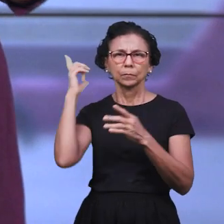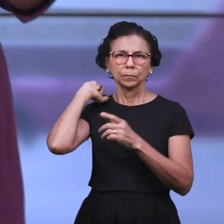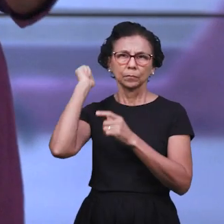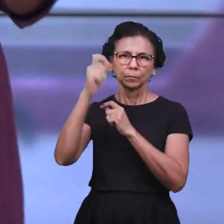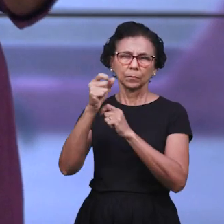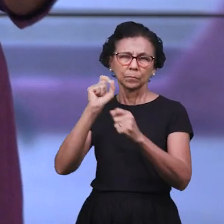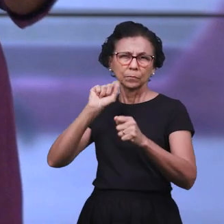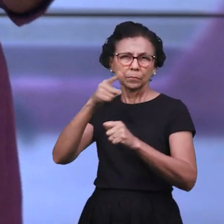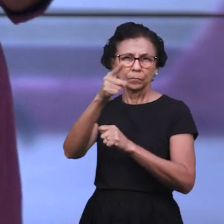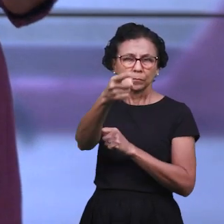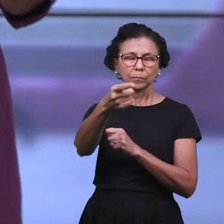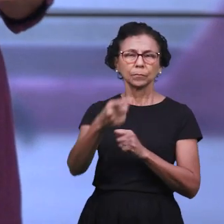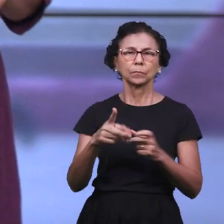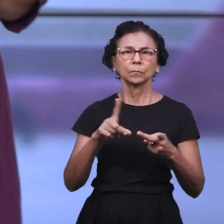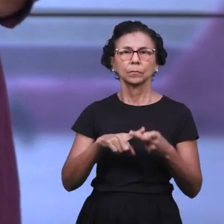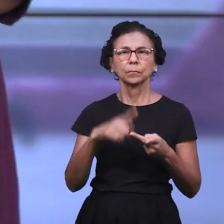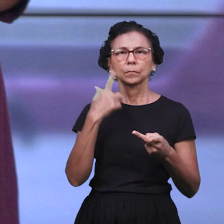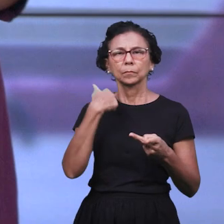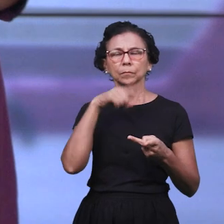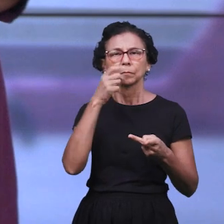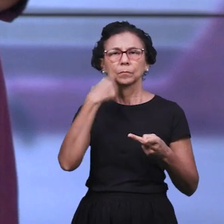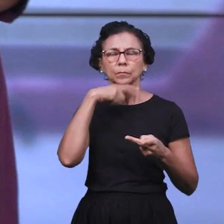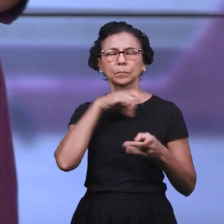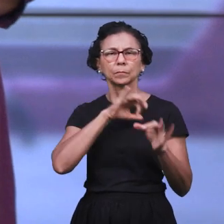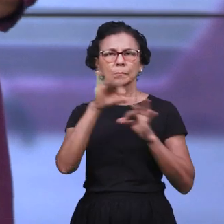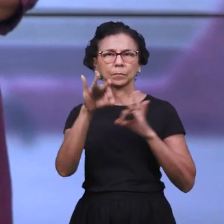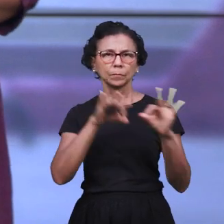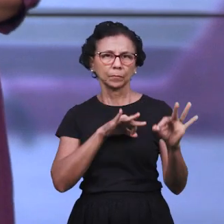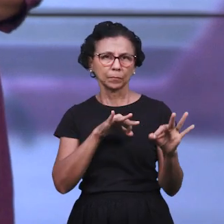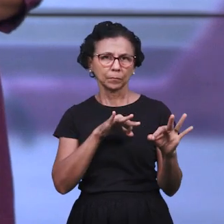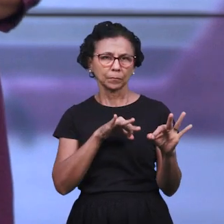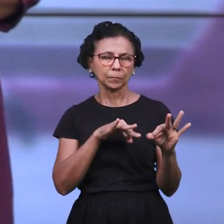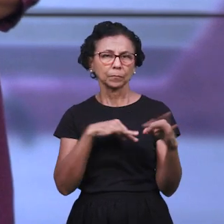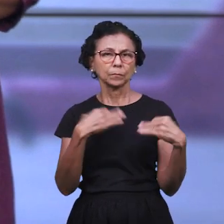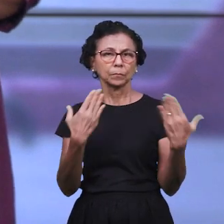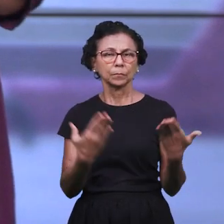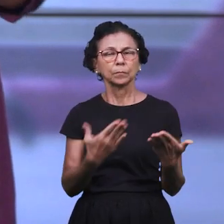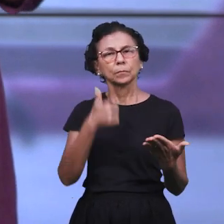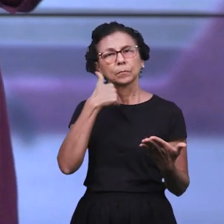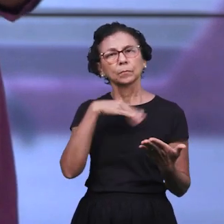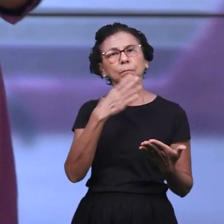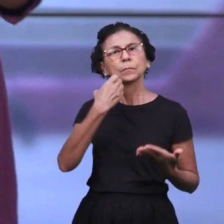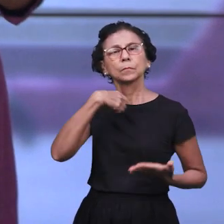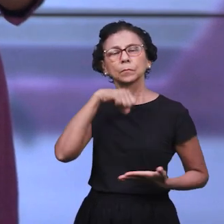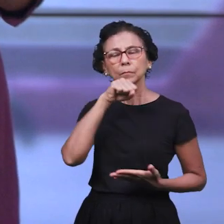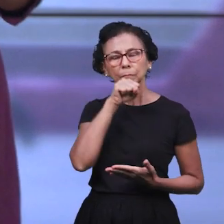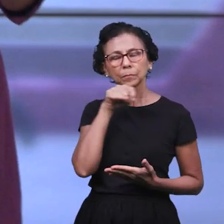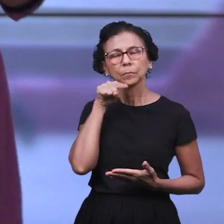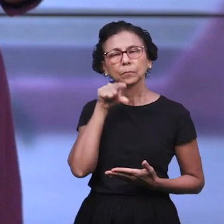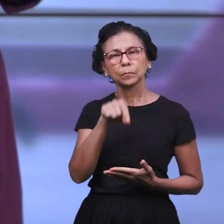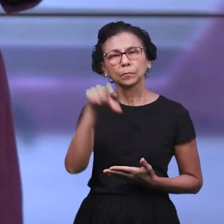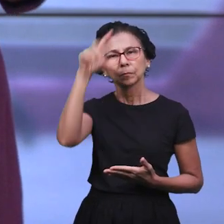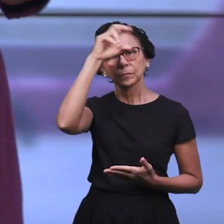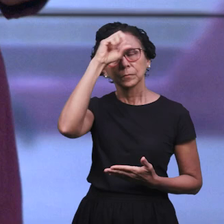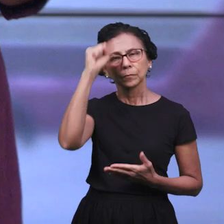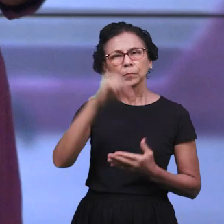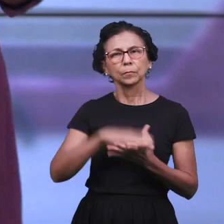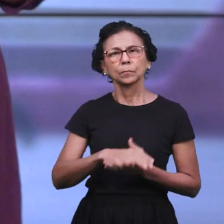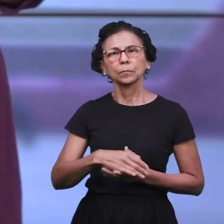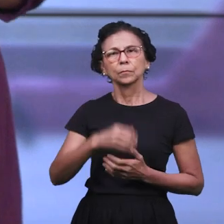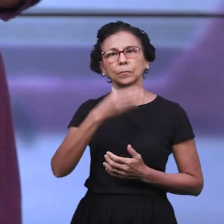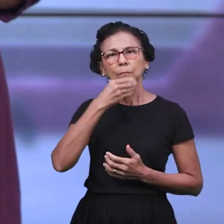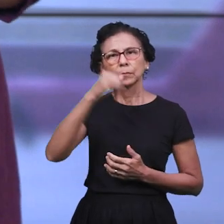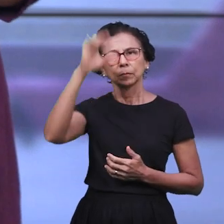como flechas e os pais como valentes que projetam essas flechas. Como pais, o que aprendemos